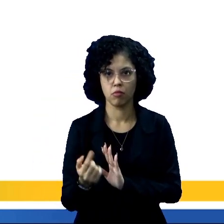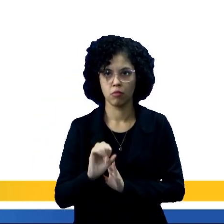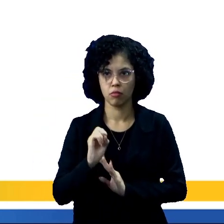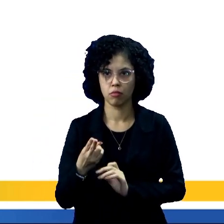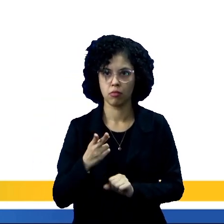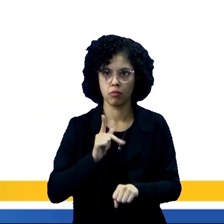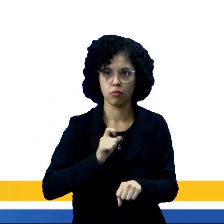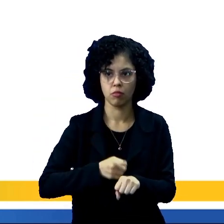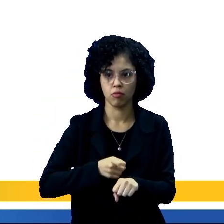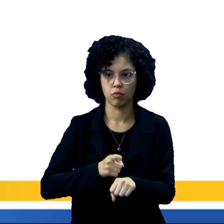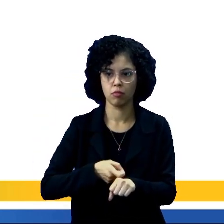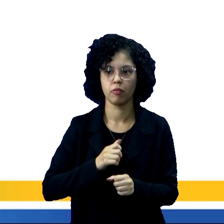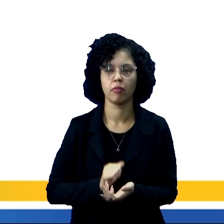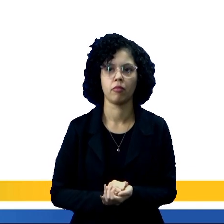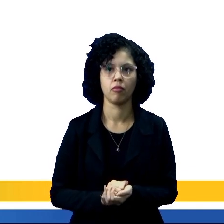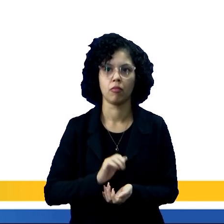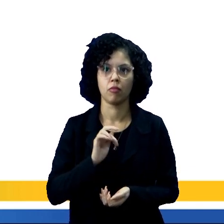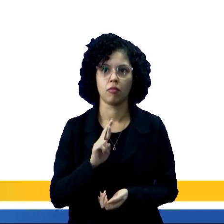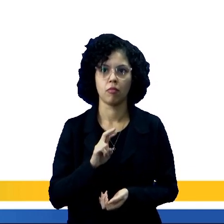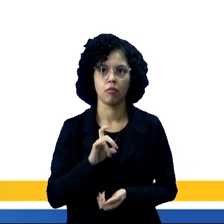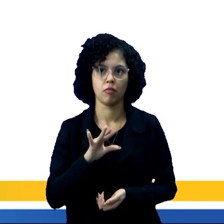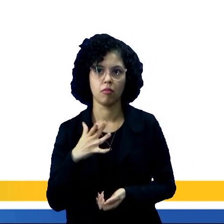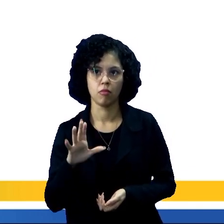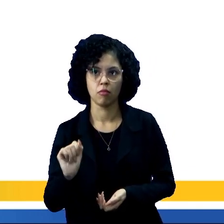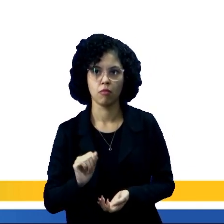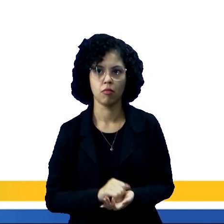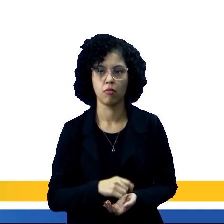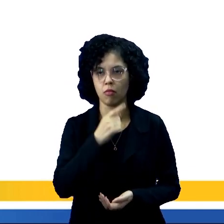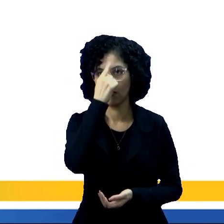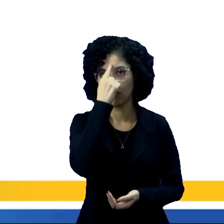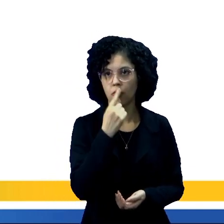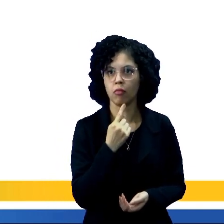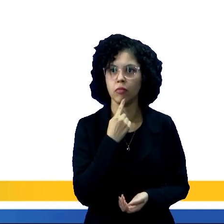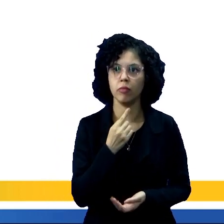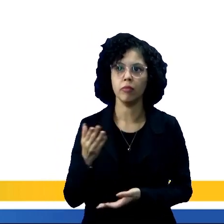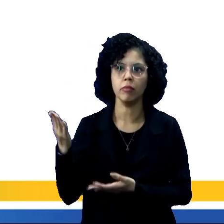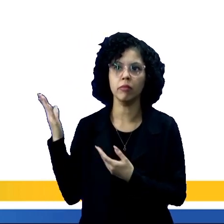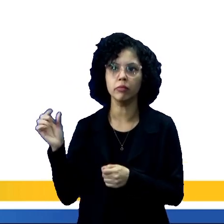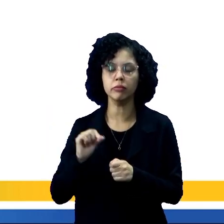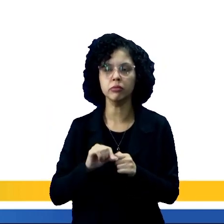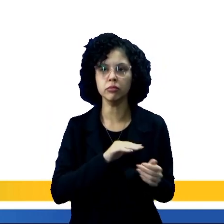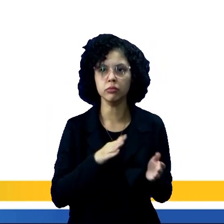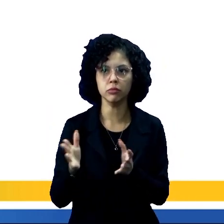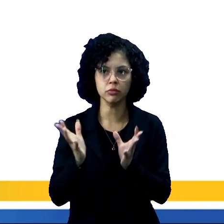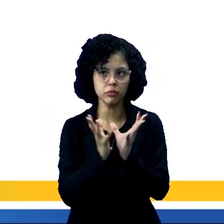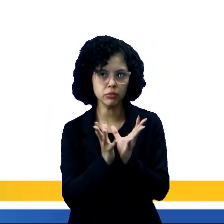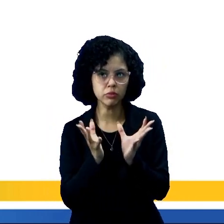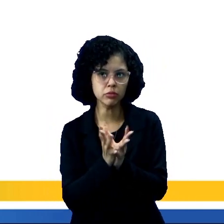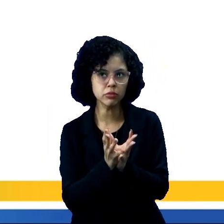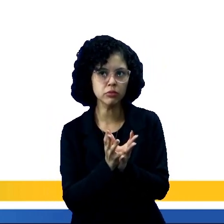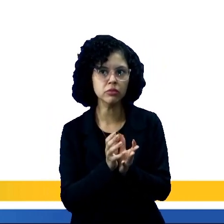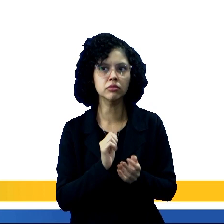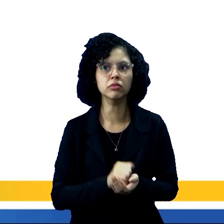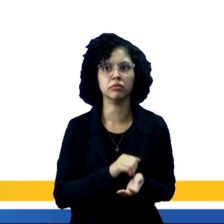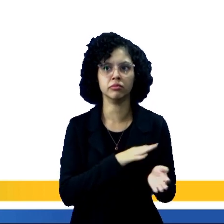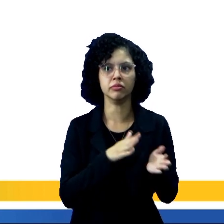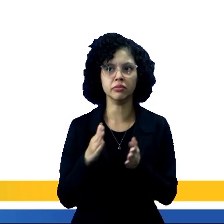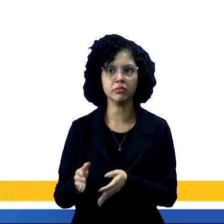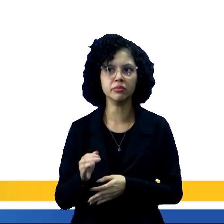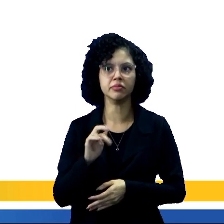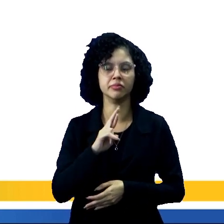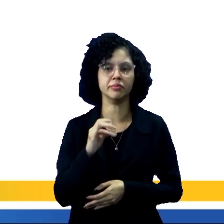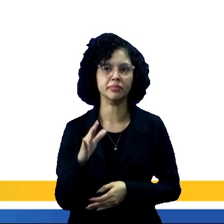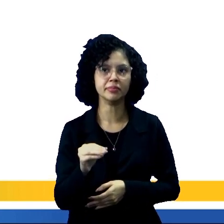ou sólido de revolução. As figuras que fazem parte desse grupo